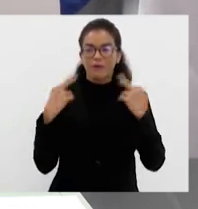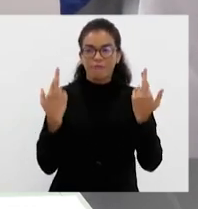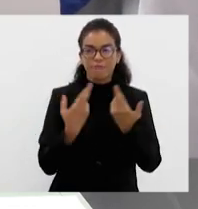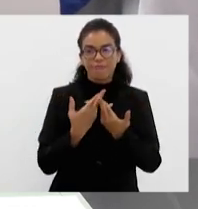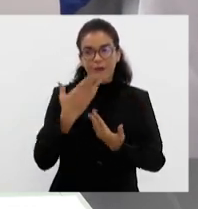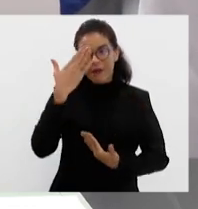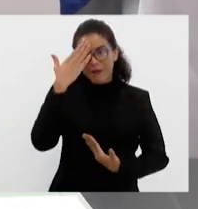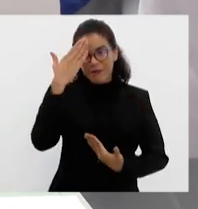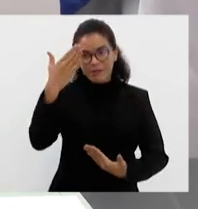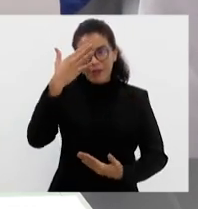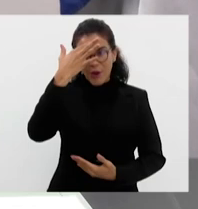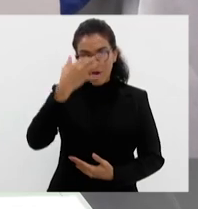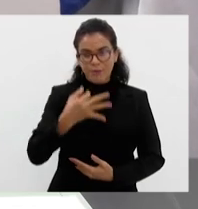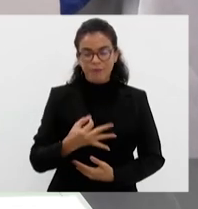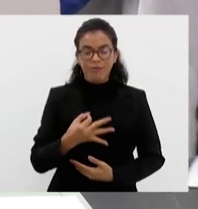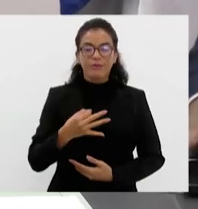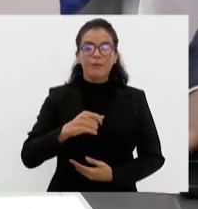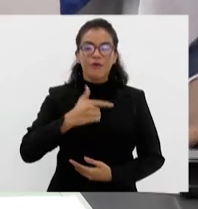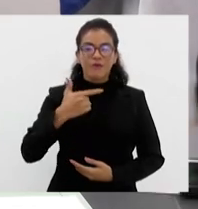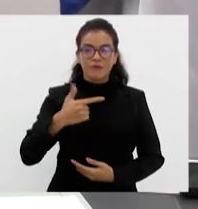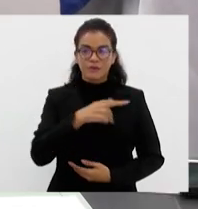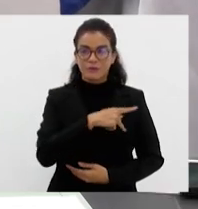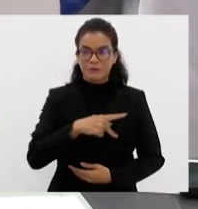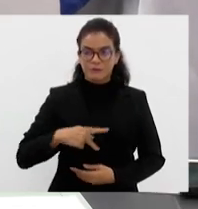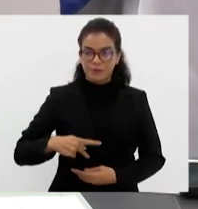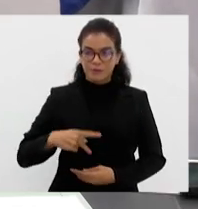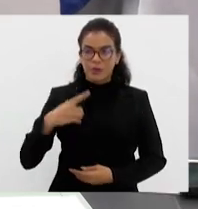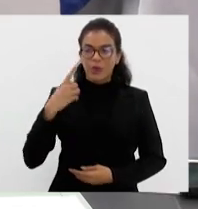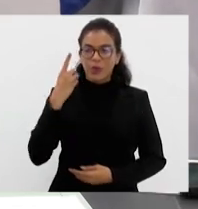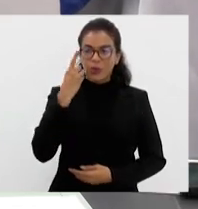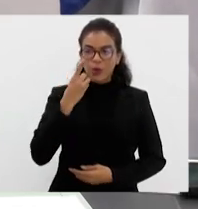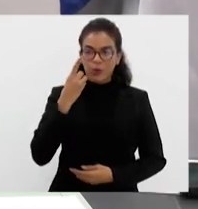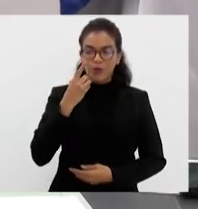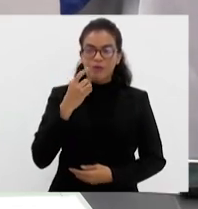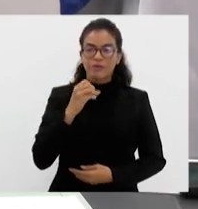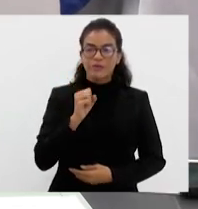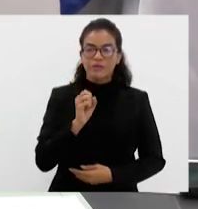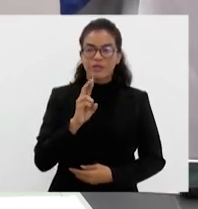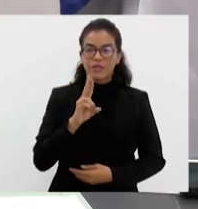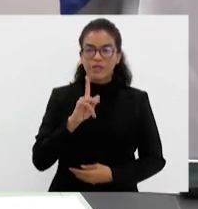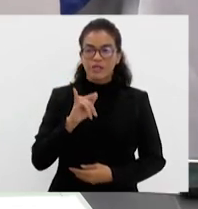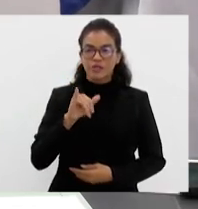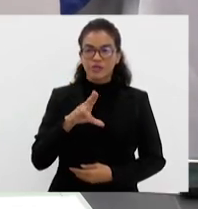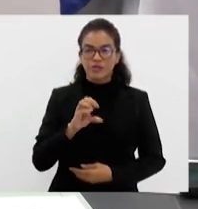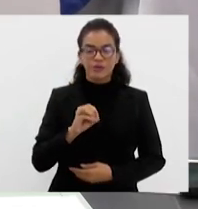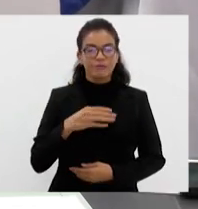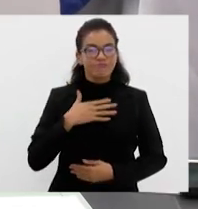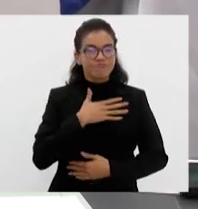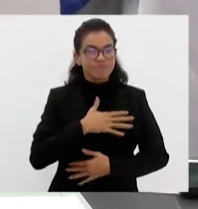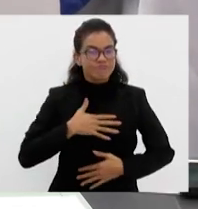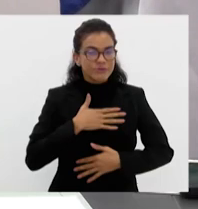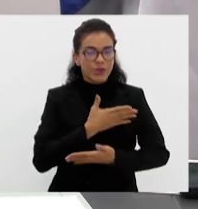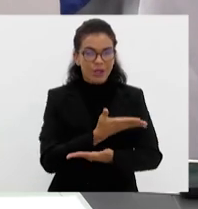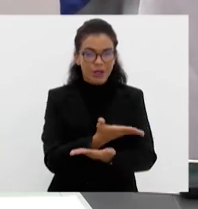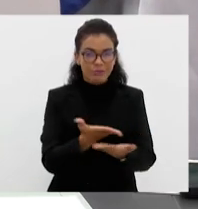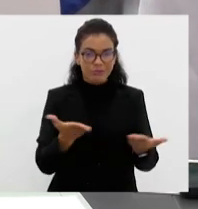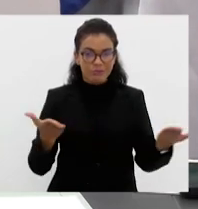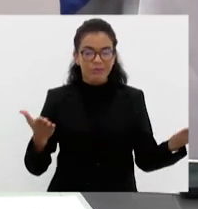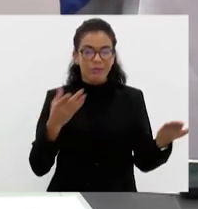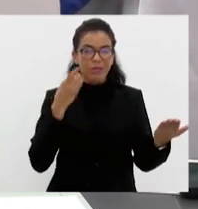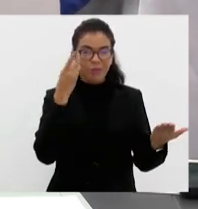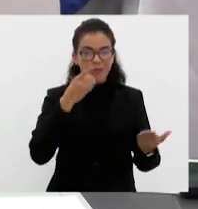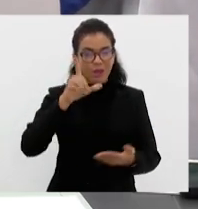todos aí, agradecendo ao vice-presidente da comissão, deputado doutor Serginho. Saudar o deputado Fred Pacheco, deputada Célia, deputado Luiz